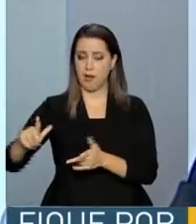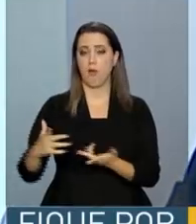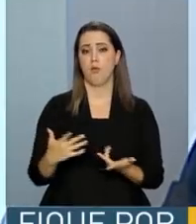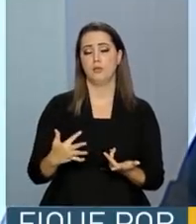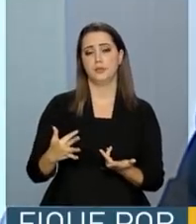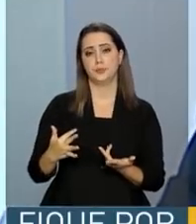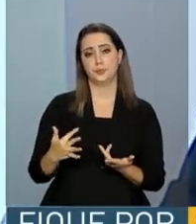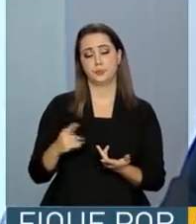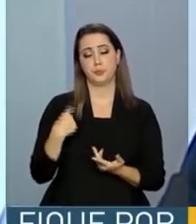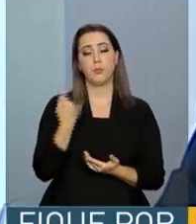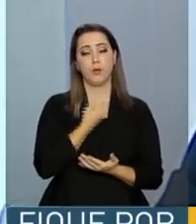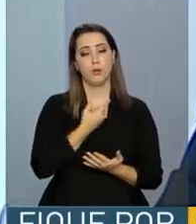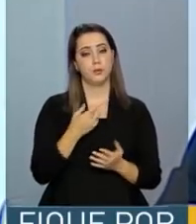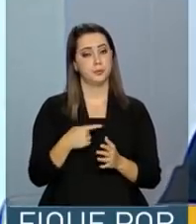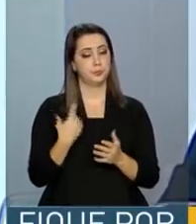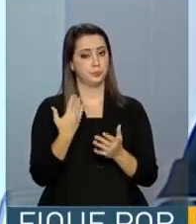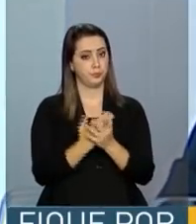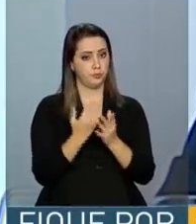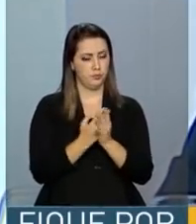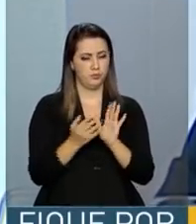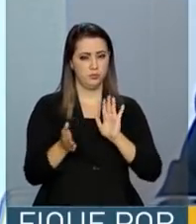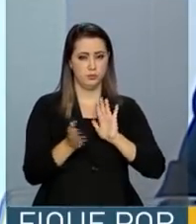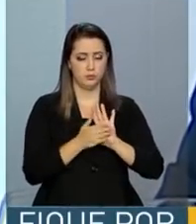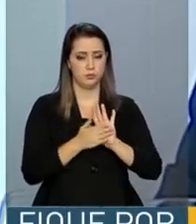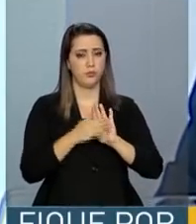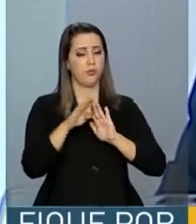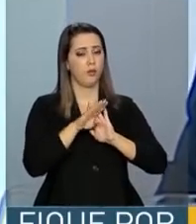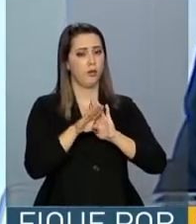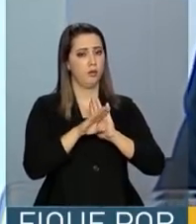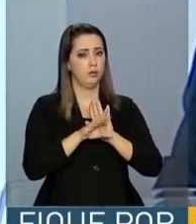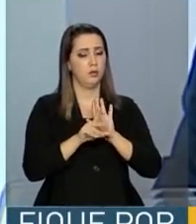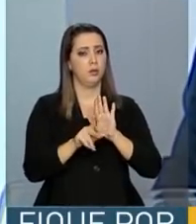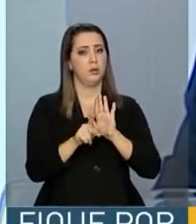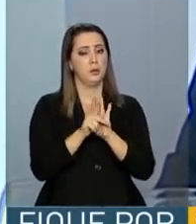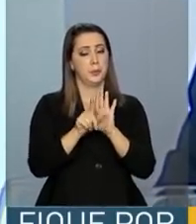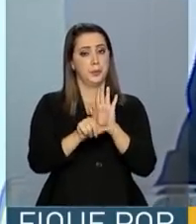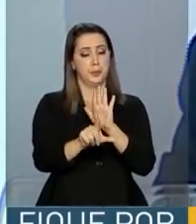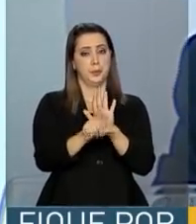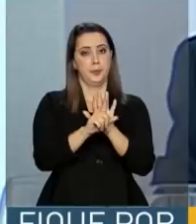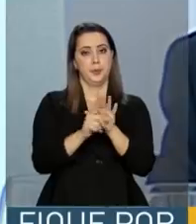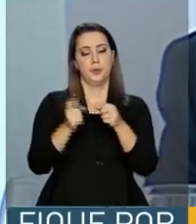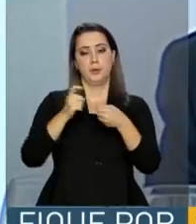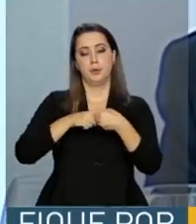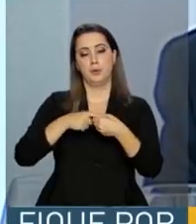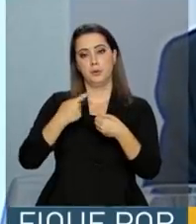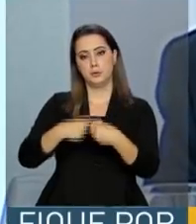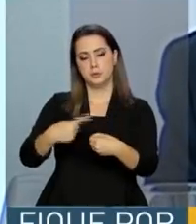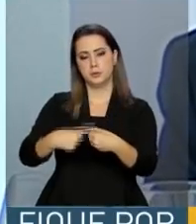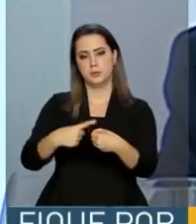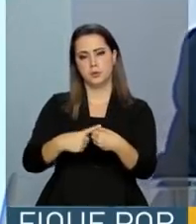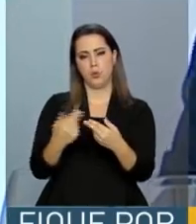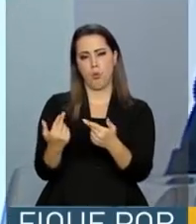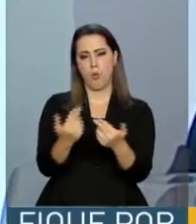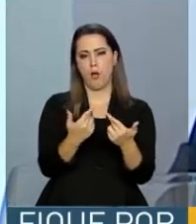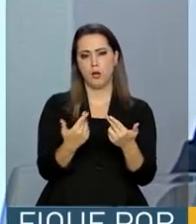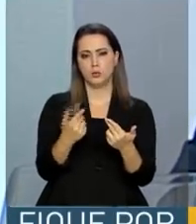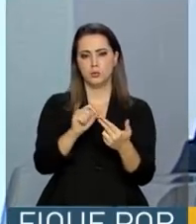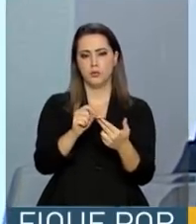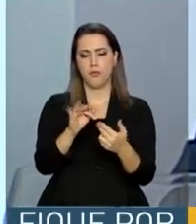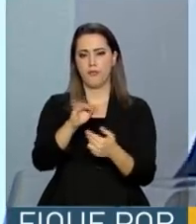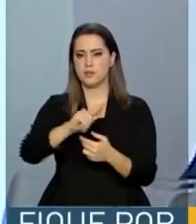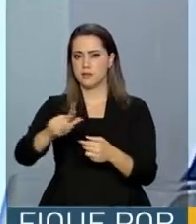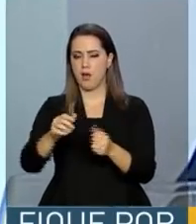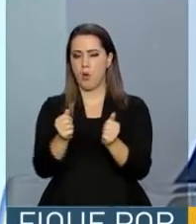projeto de lei convertido em lei de recuperação fiscal aos moldes da recuperação judicial para os particulares